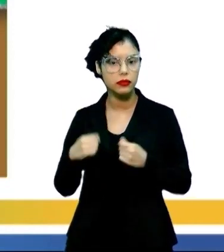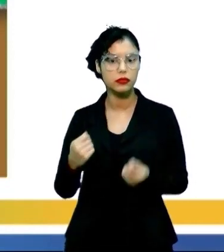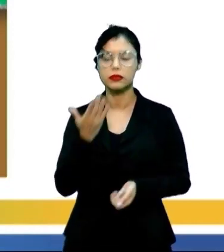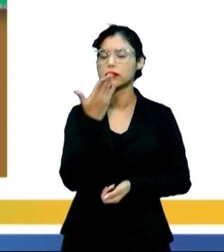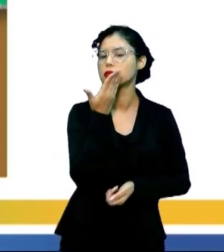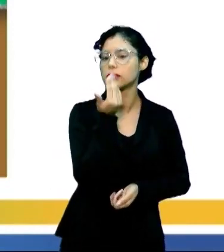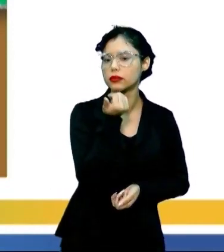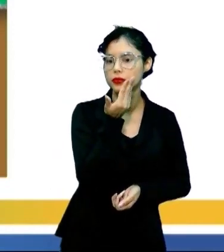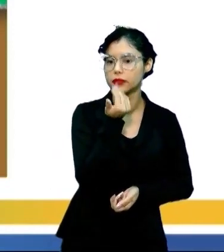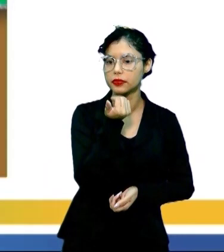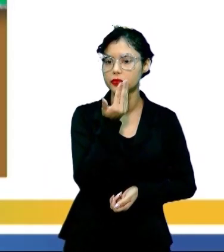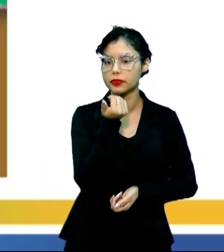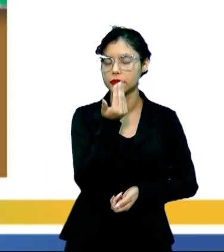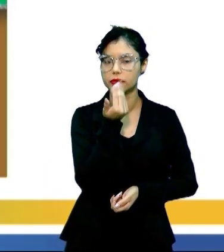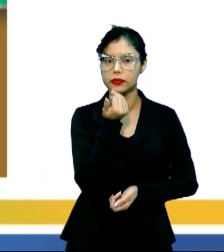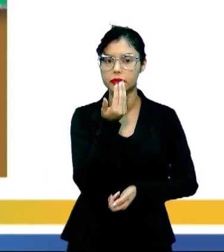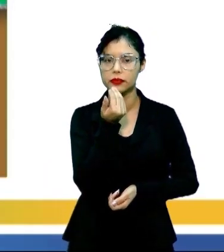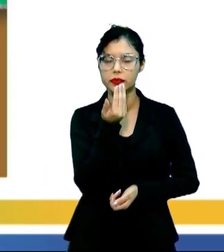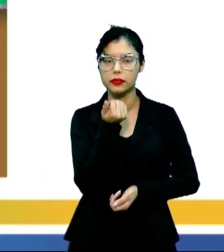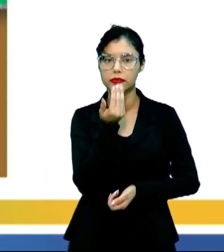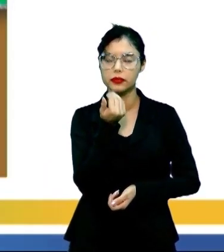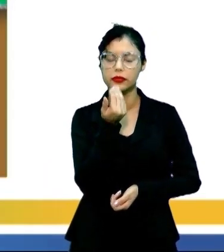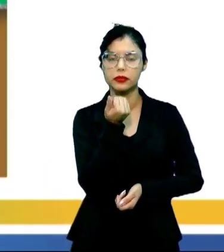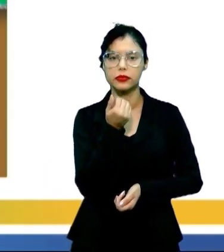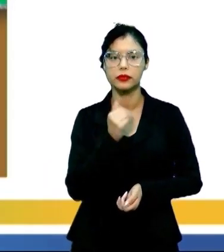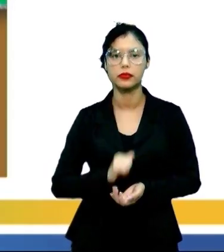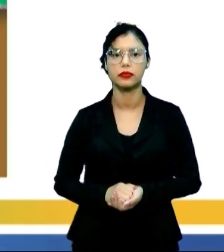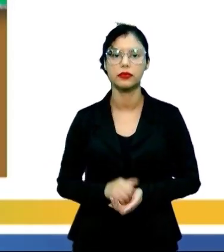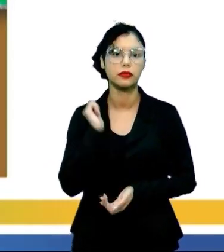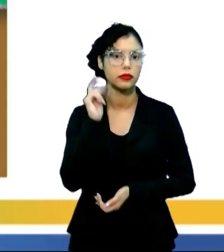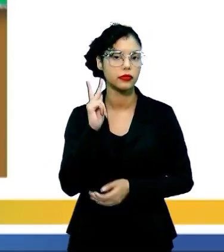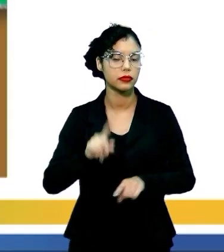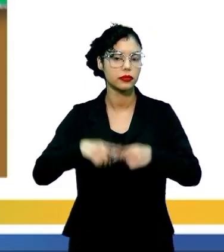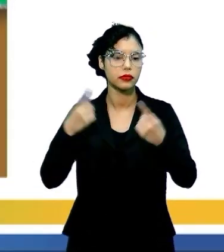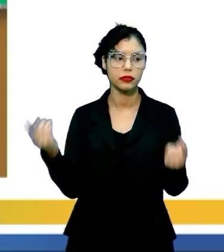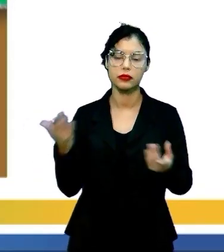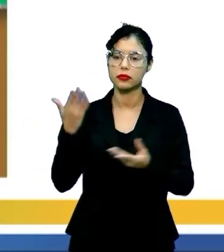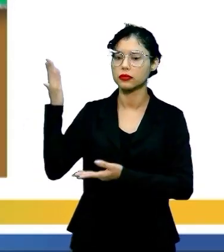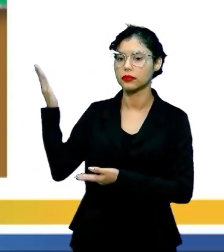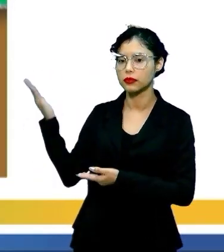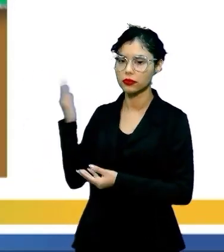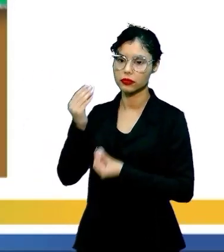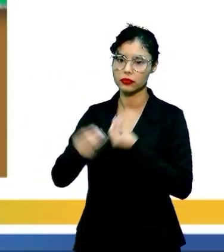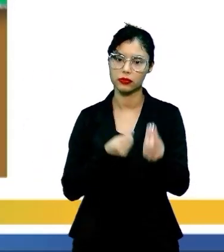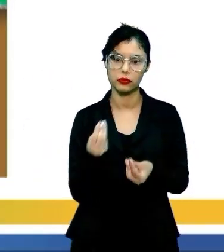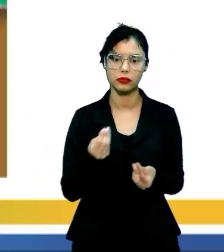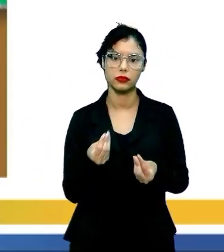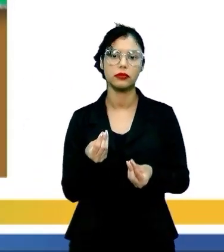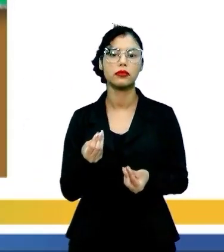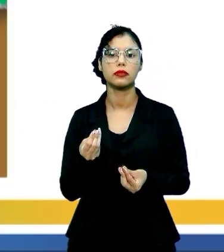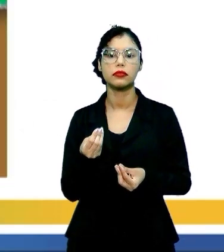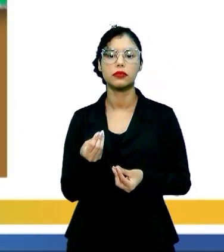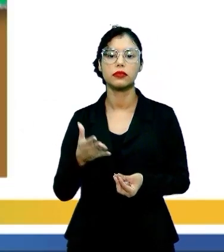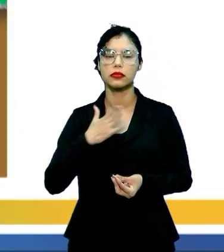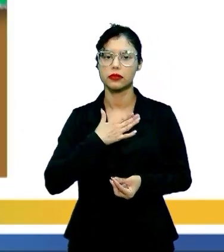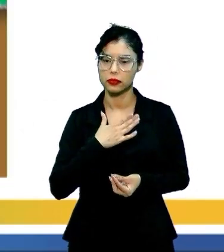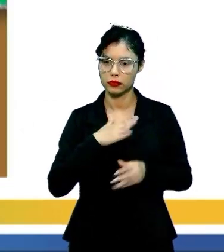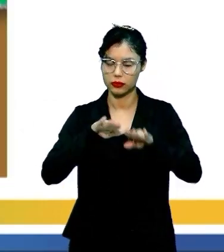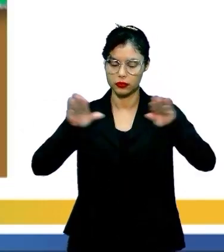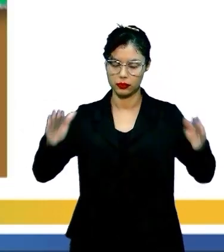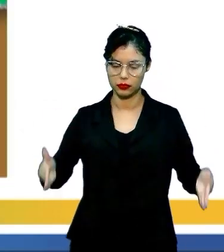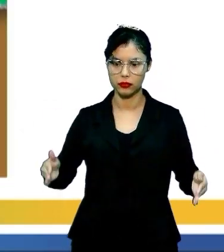nos alimentar. Precisamos nos alimentar. Ok? Mas tá aí o nitrogênio, como é que ele veio parar na nossa